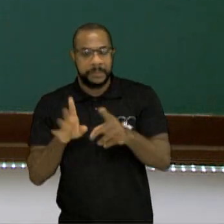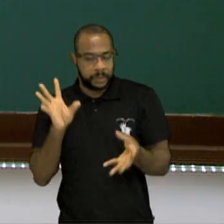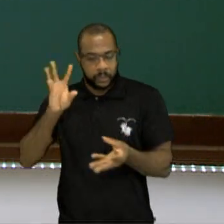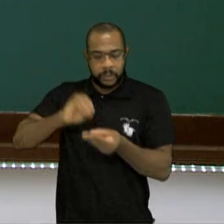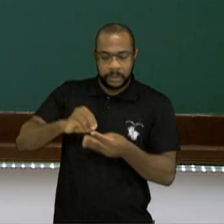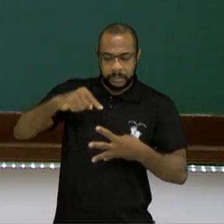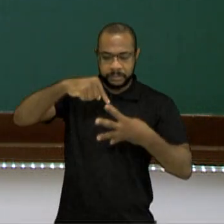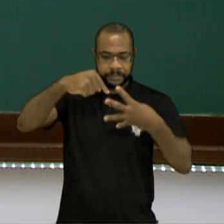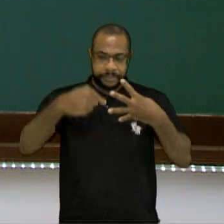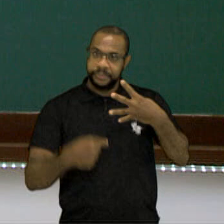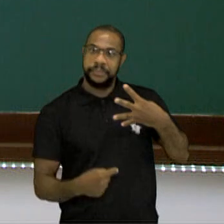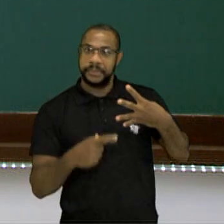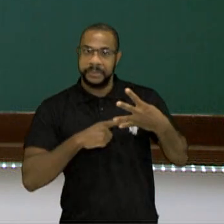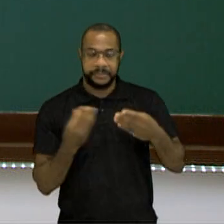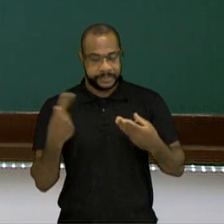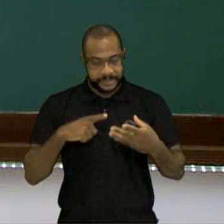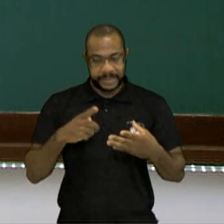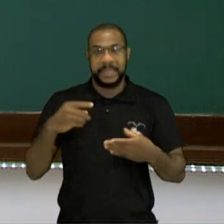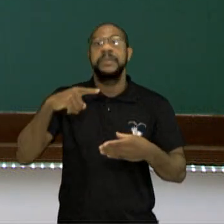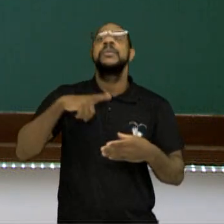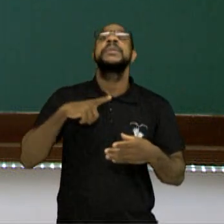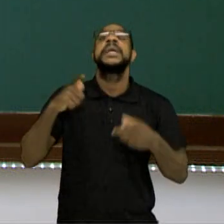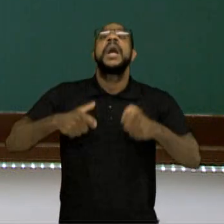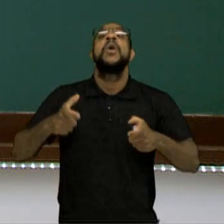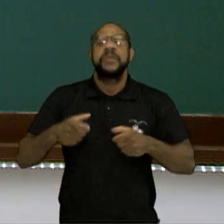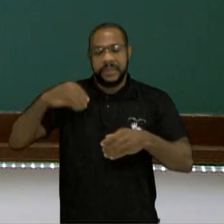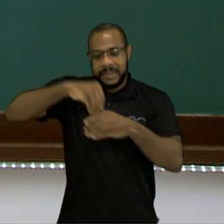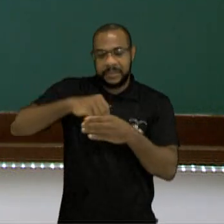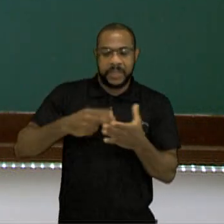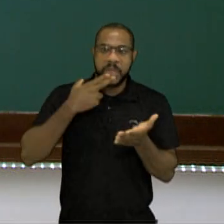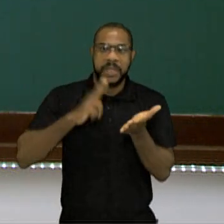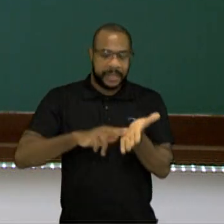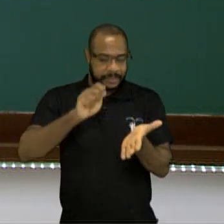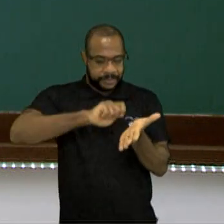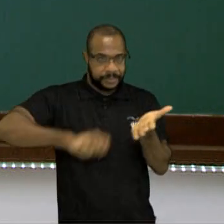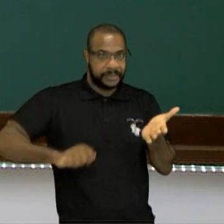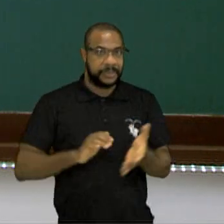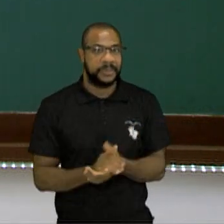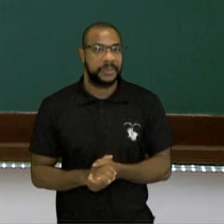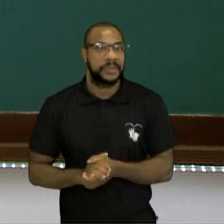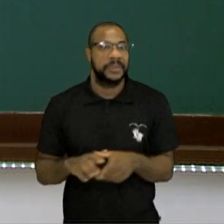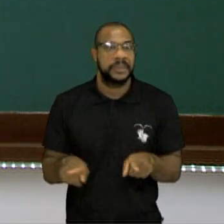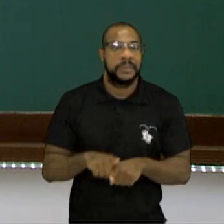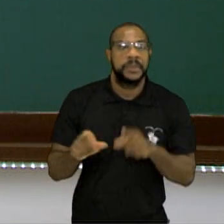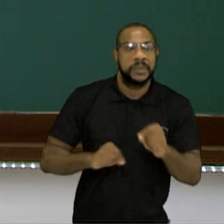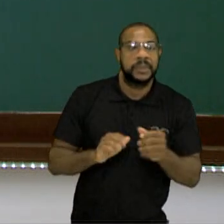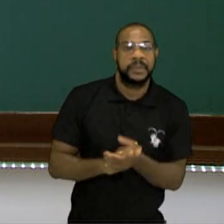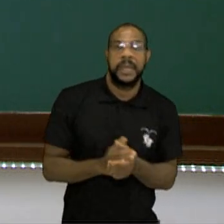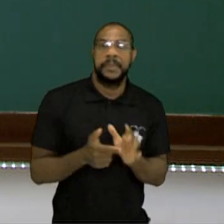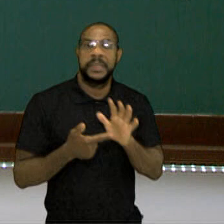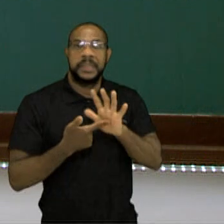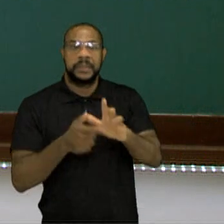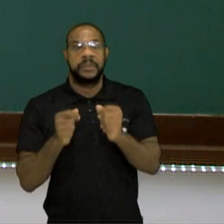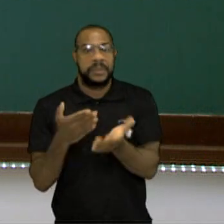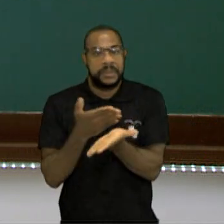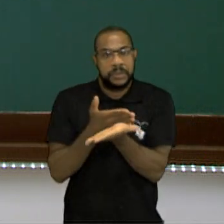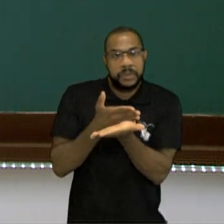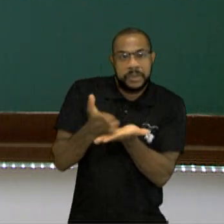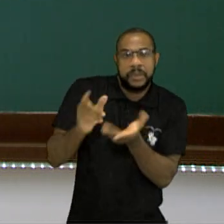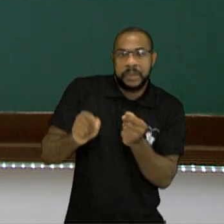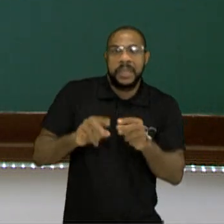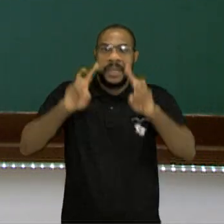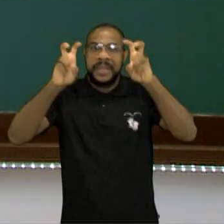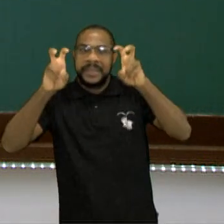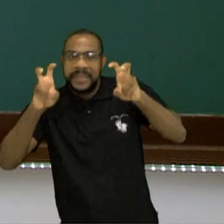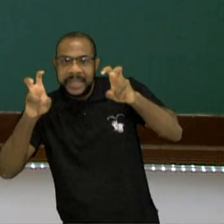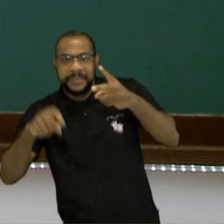partes? Na introdução, nós temos a referência à matéria ou ao tema e a apresentação da tese. O que vem a